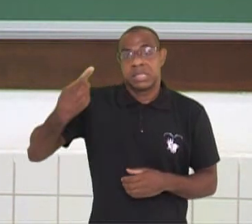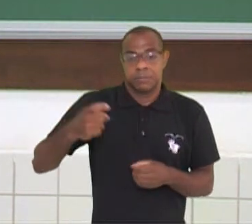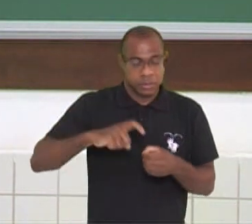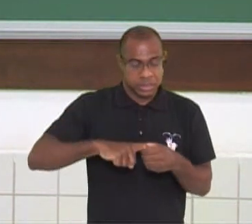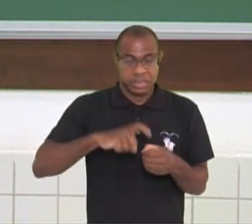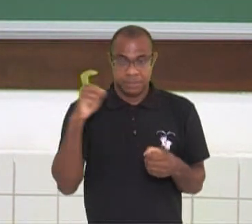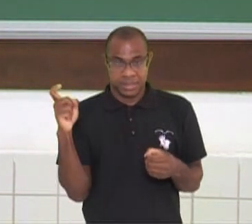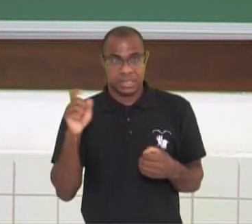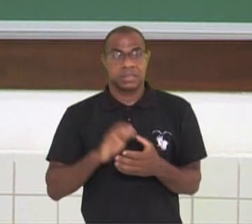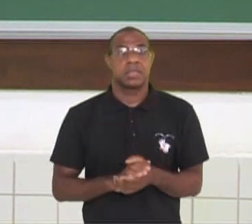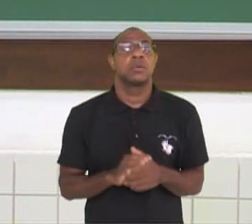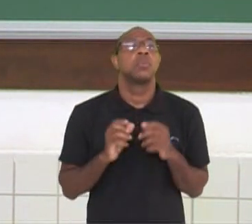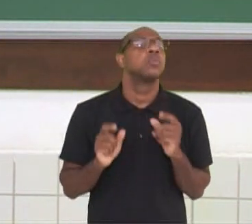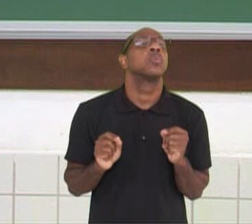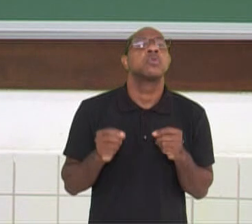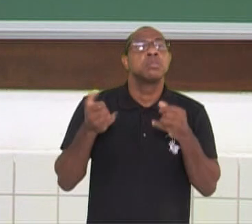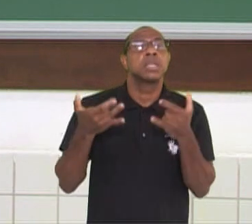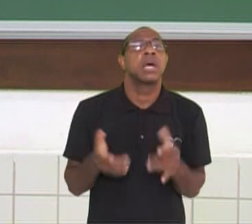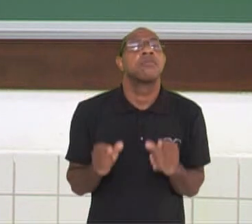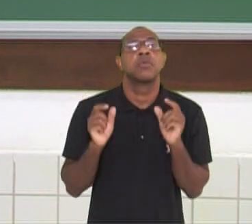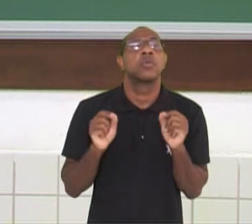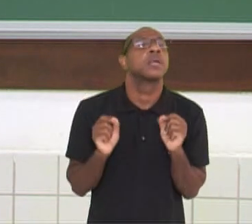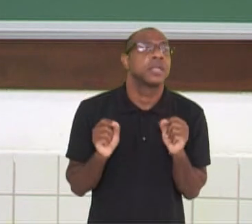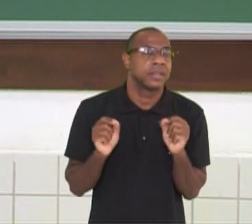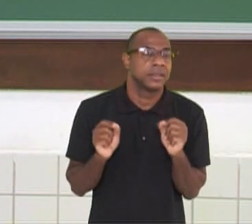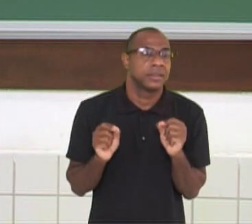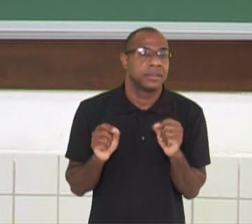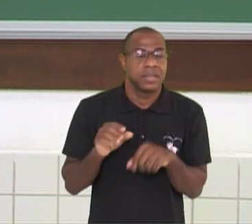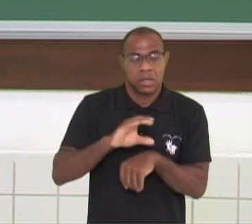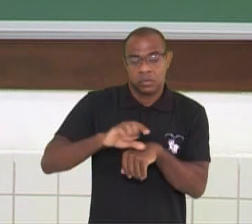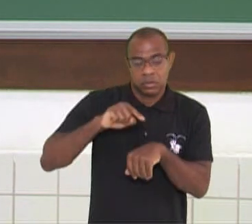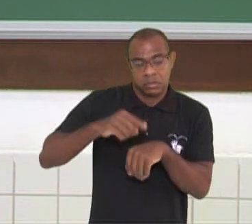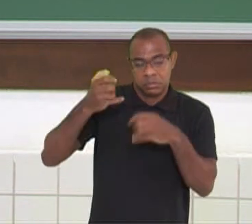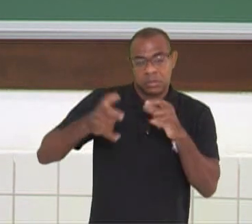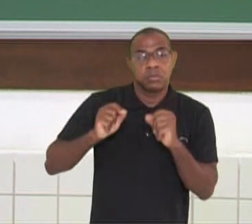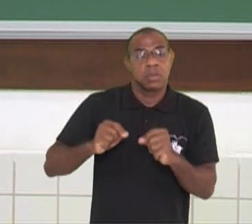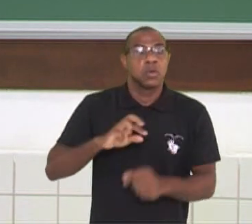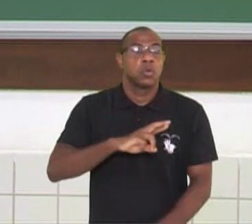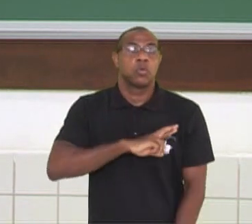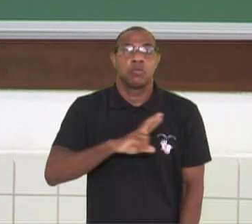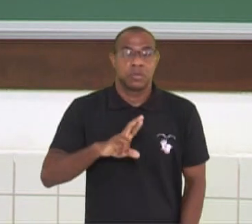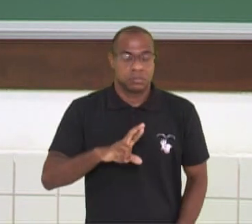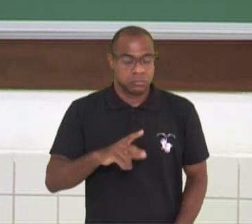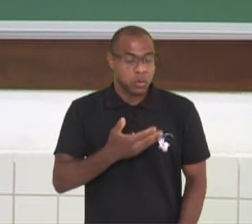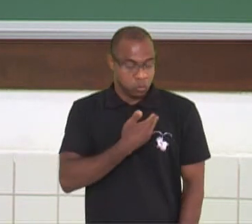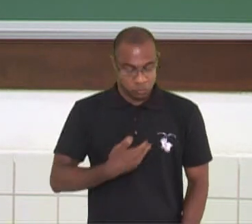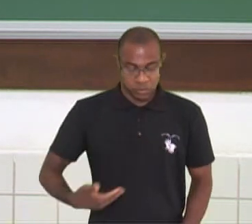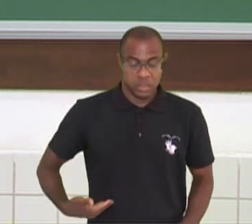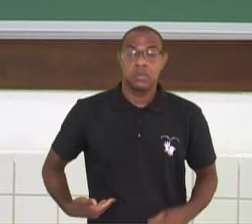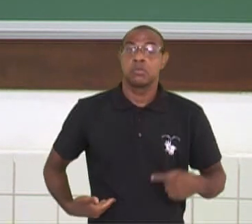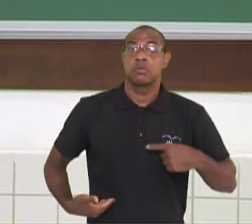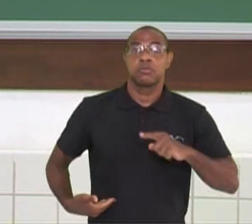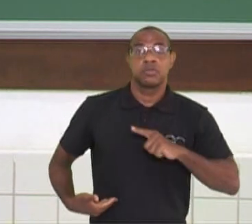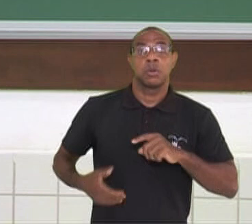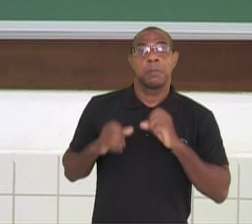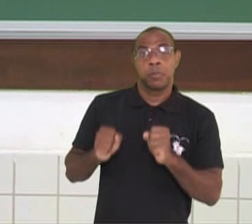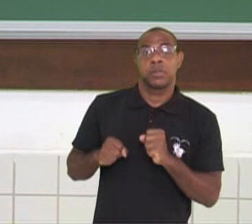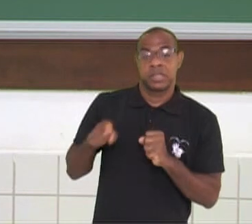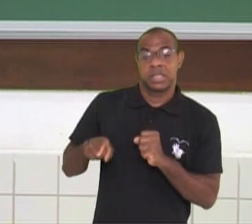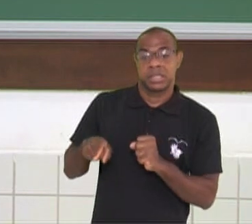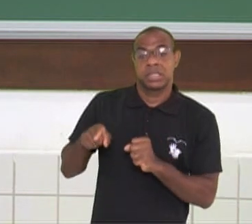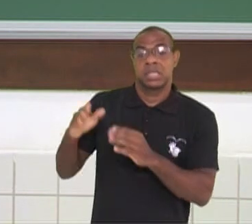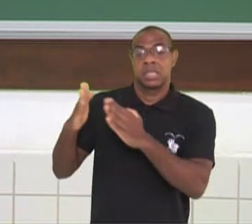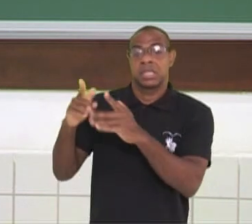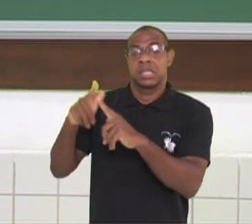essa Constituição dizia que o Império, o governo, tinha poderes sobre a Igreja no